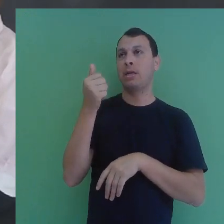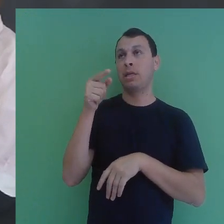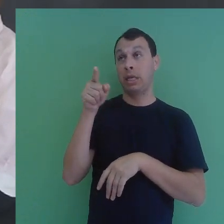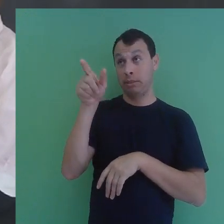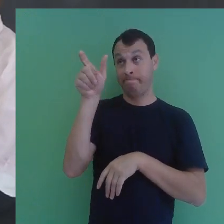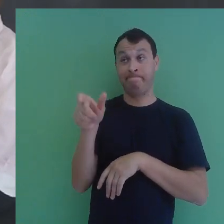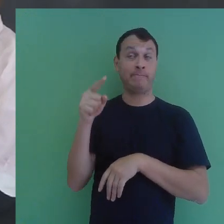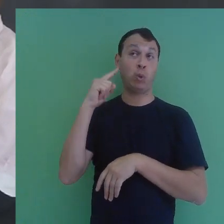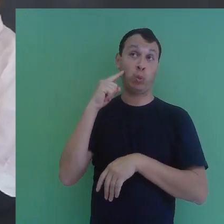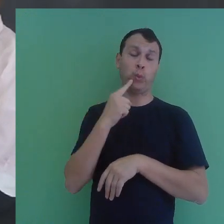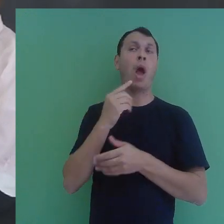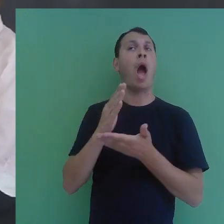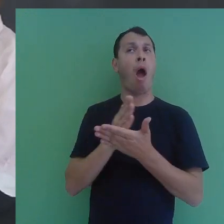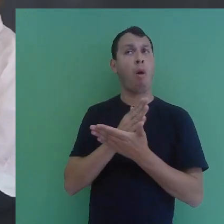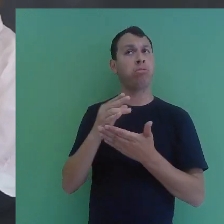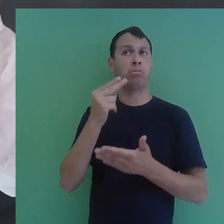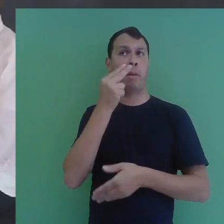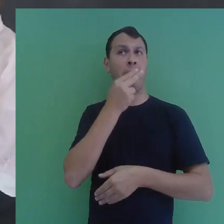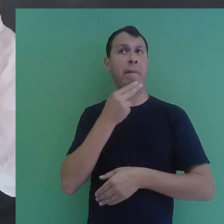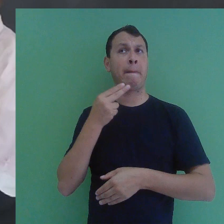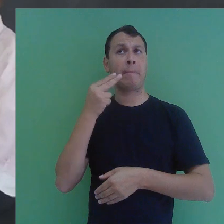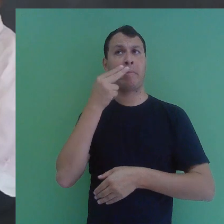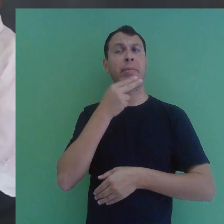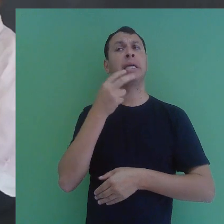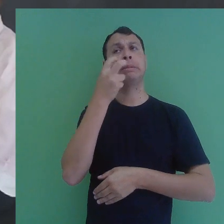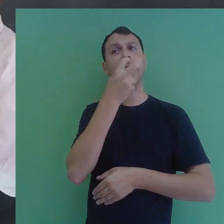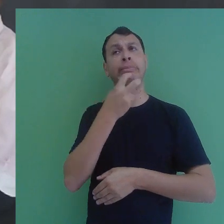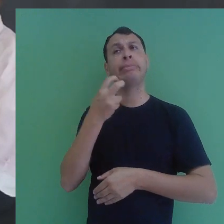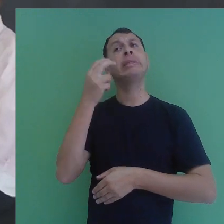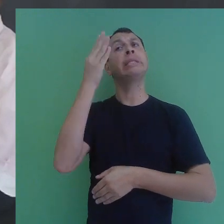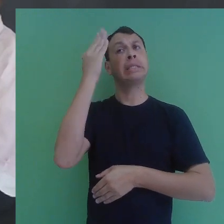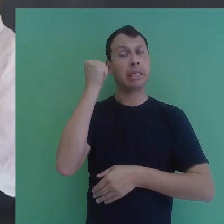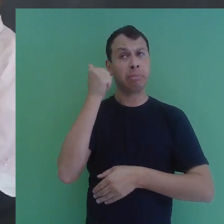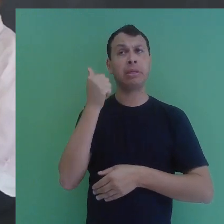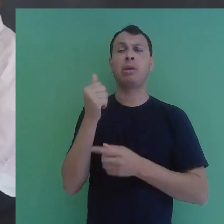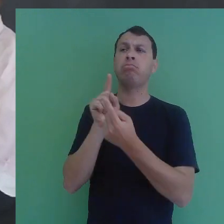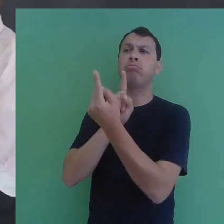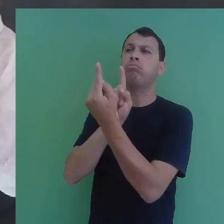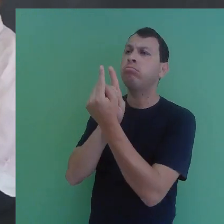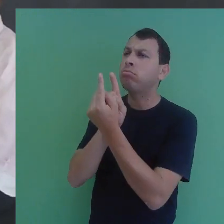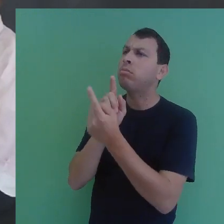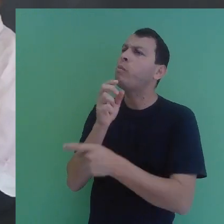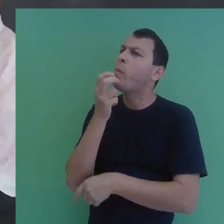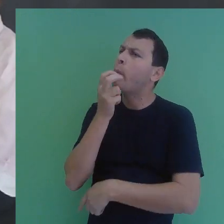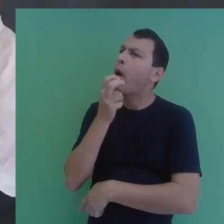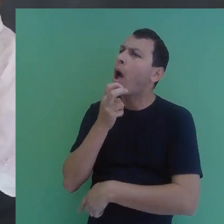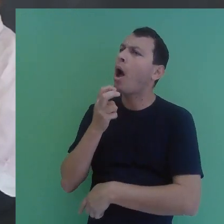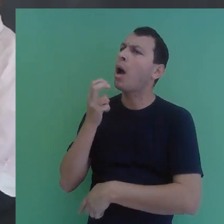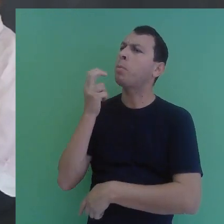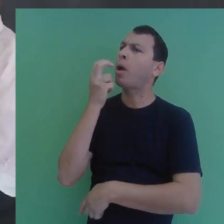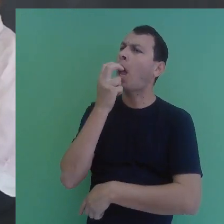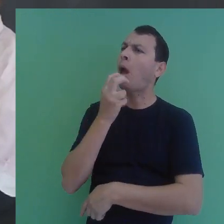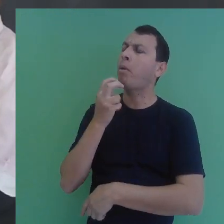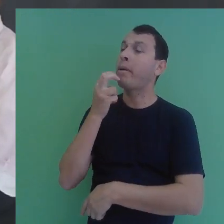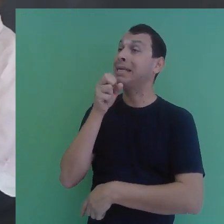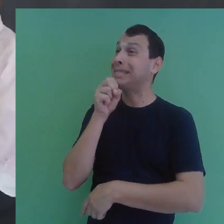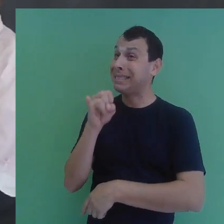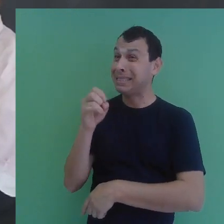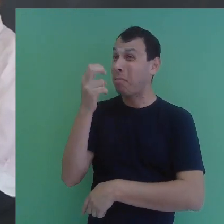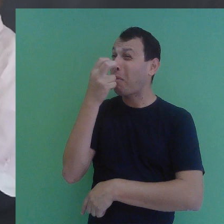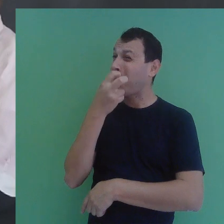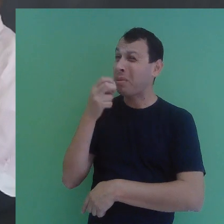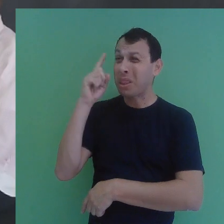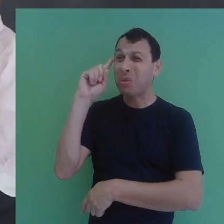leitura labial, é necessário que você fale de frente para ela, pausadamente. Agora, se ela não tiver leitura labial, é somente pela